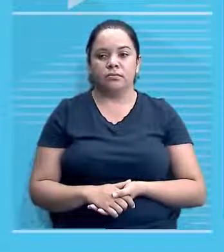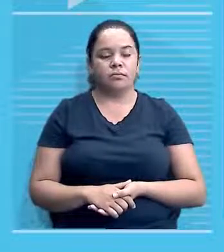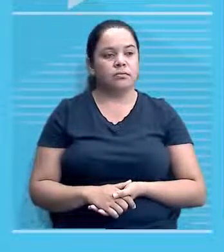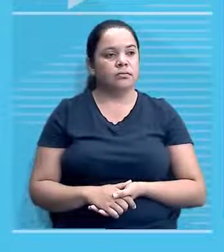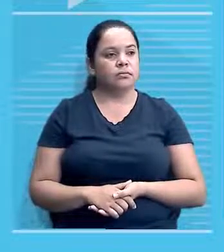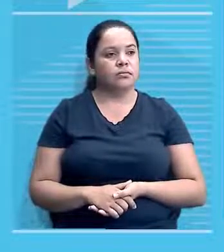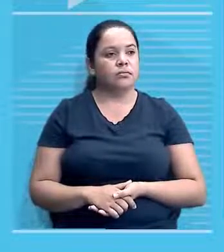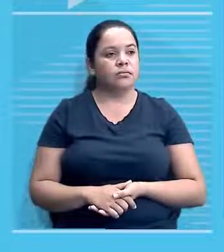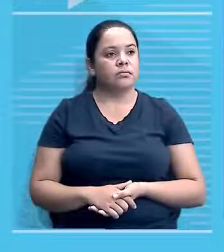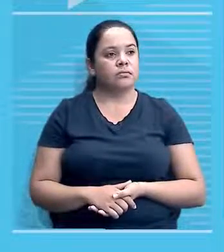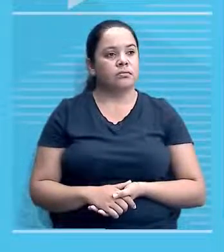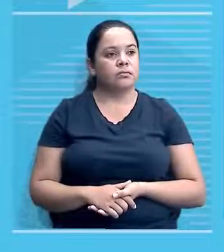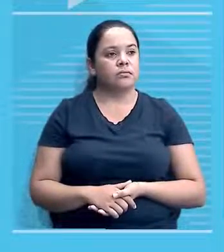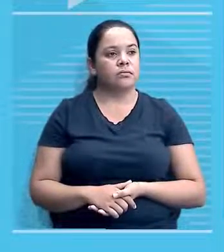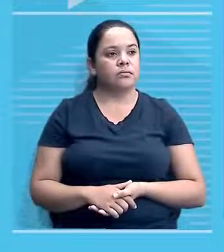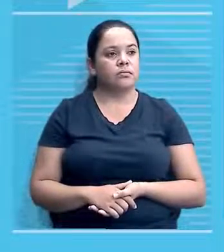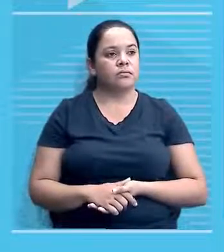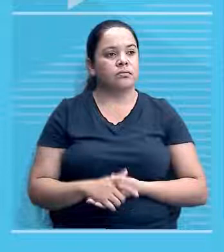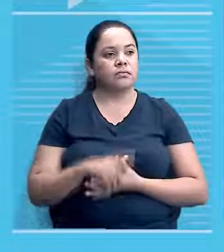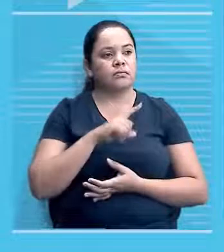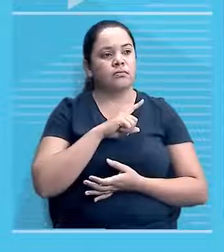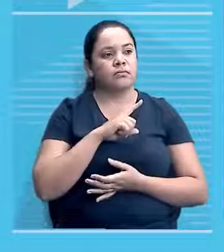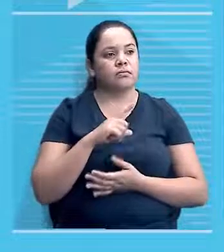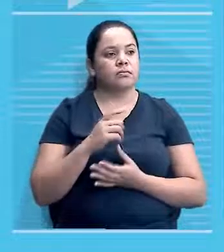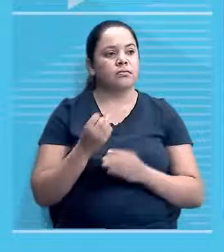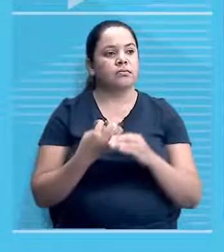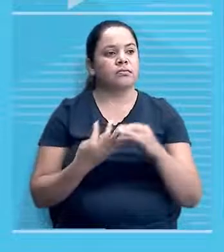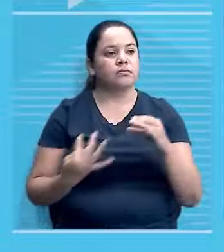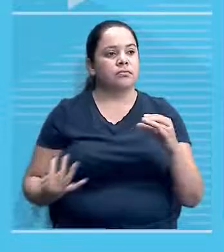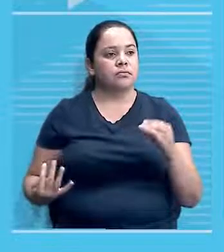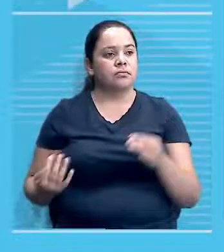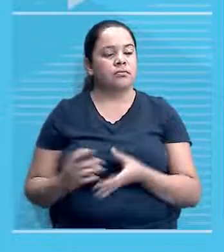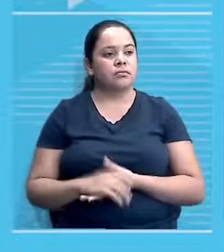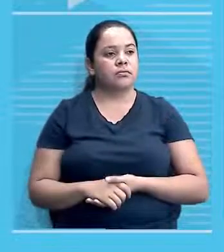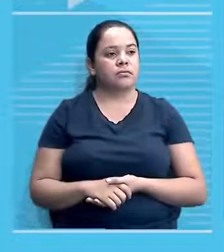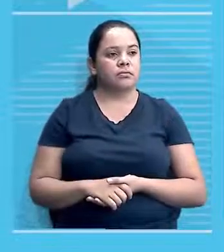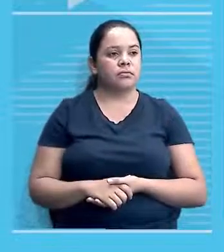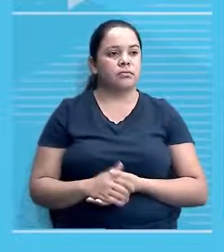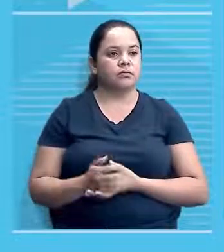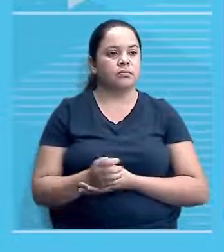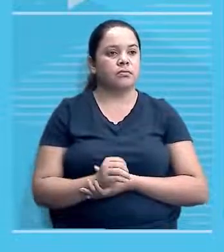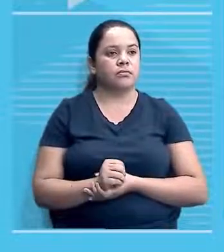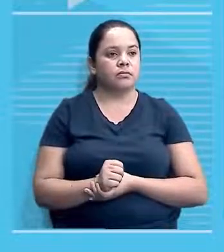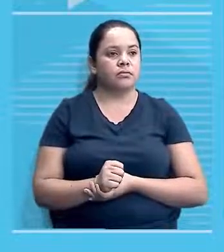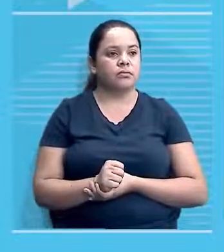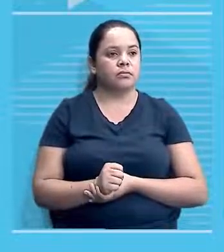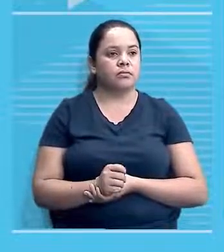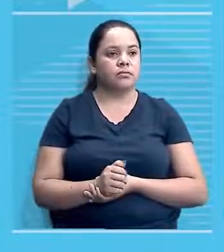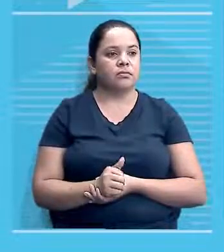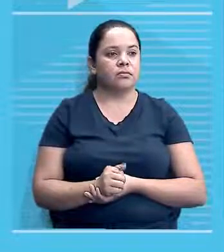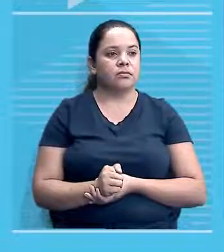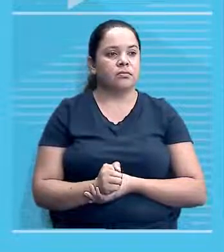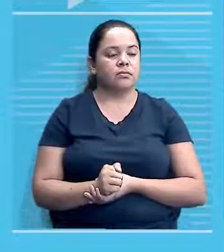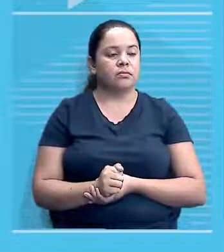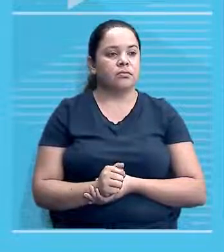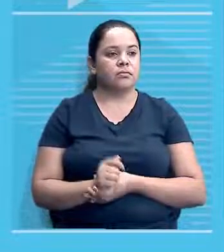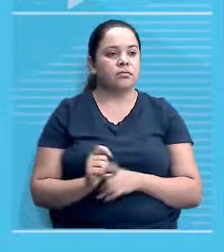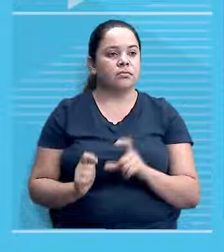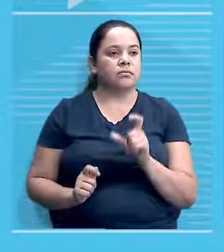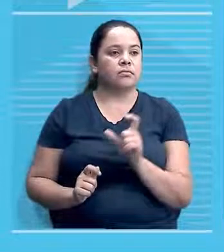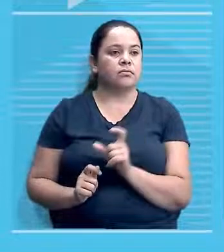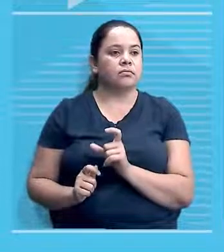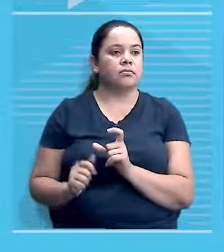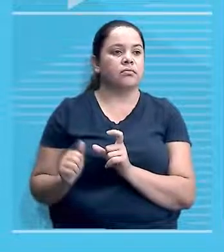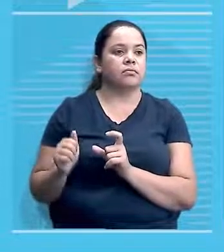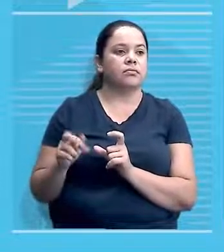bucolismo pastorismo o amor Galante e a palavra Arcade ela tem muito a ver